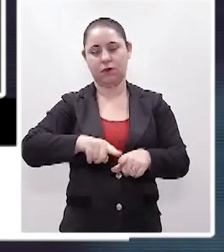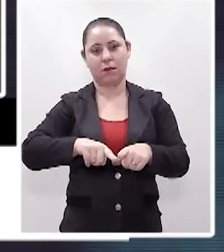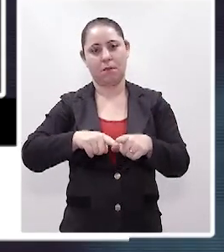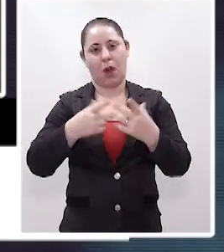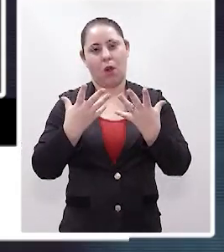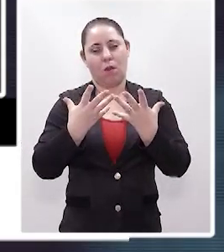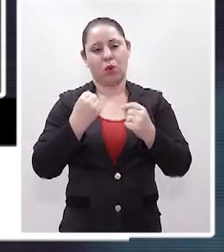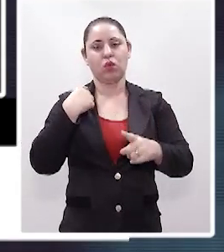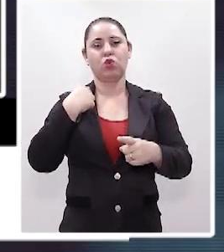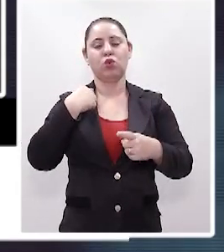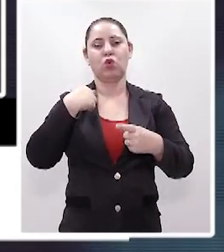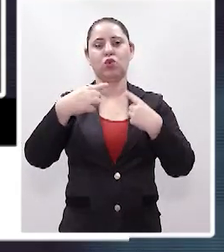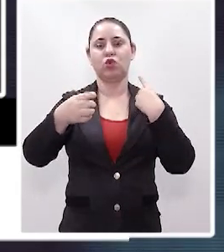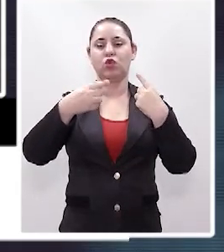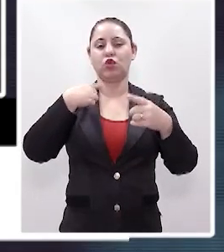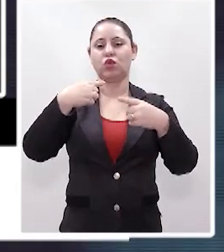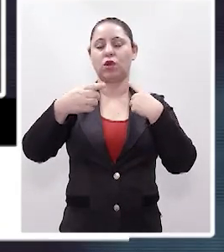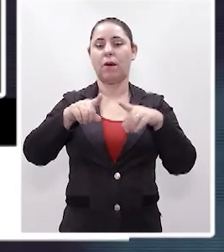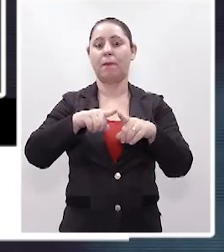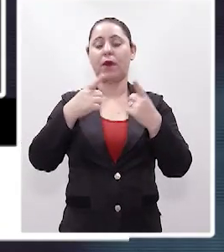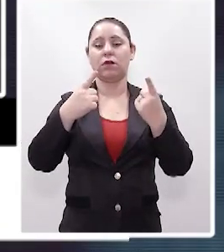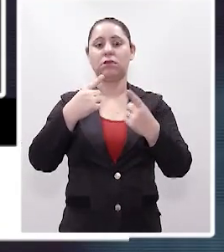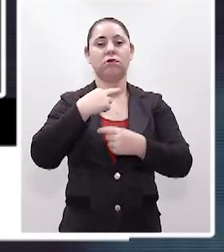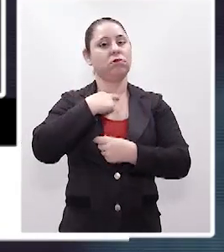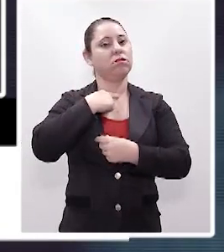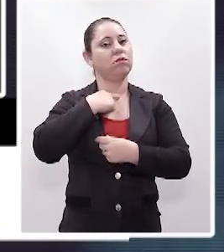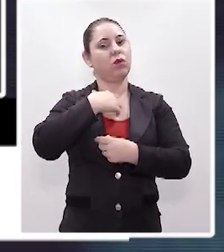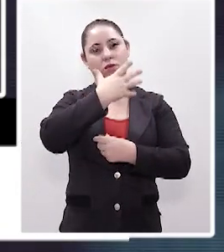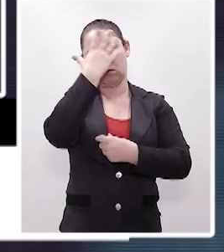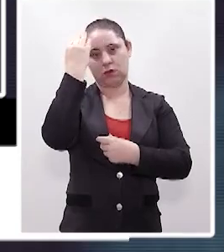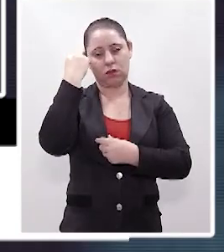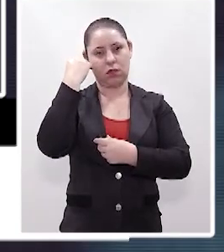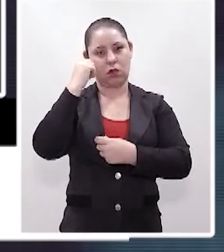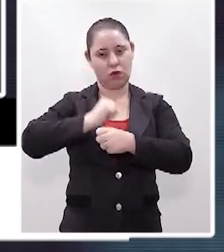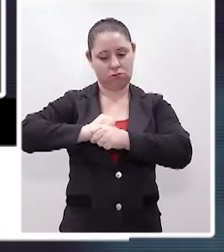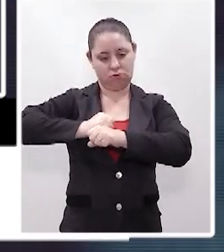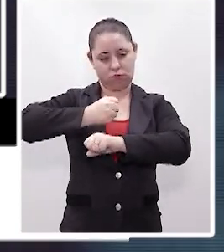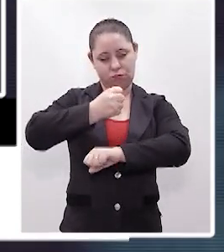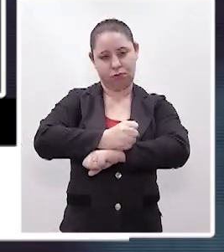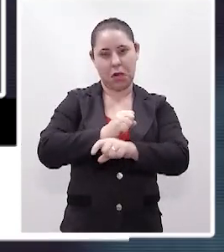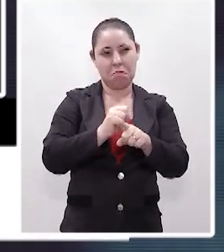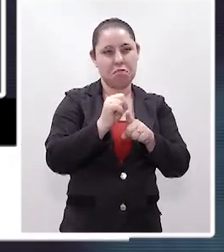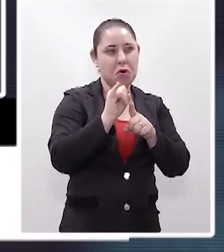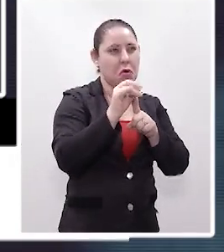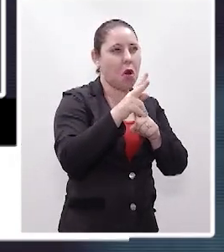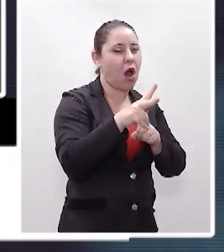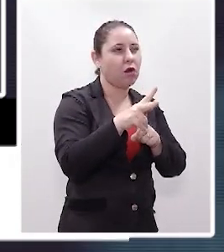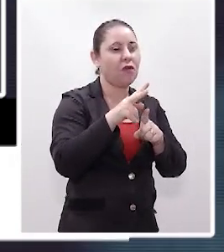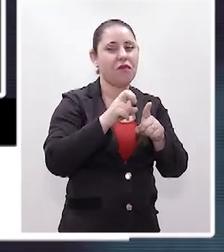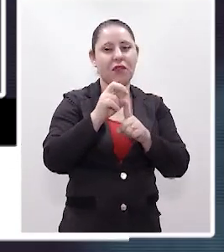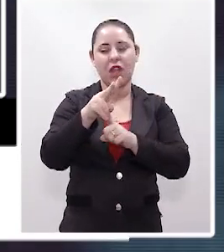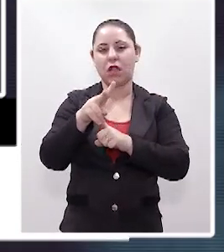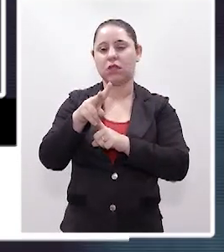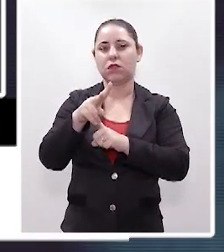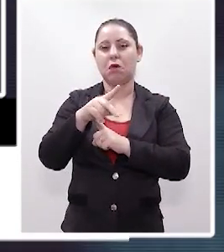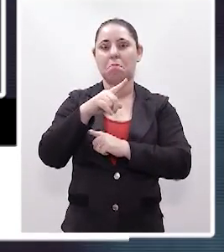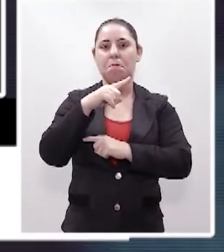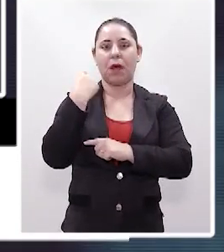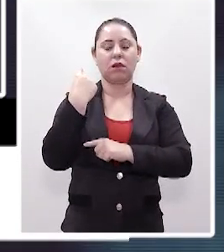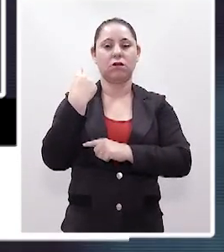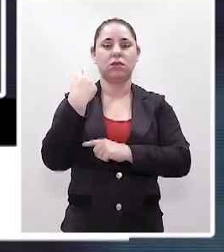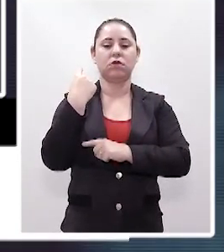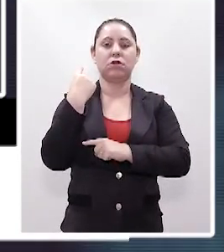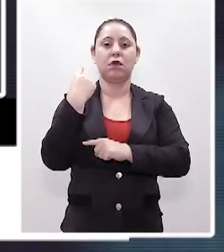difícil, muito diálogo, mas a gente não pode esquecer jamais que a gente está enfrentando um vírus muito perigoso,